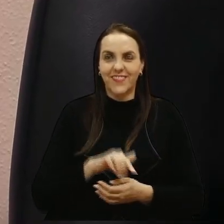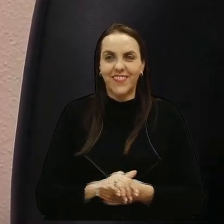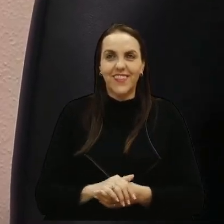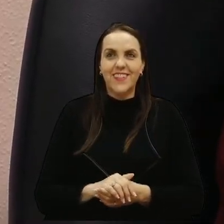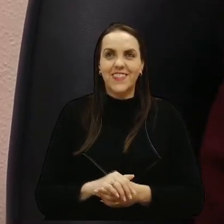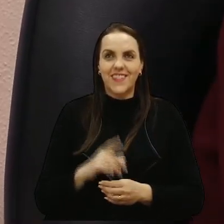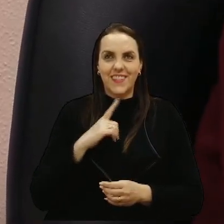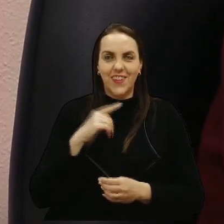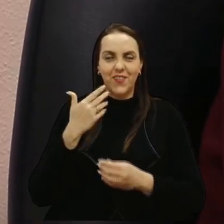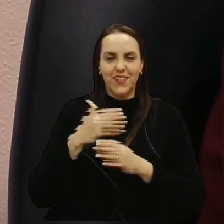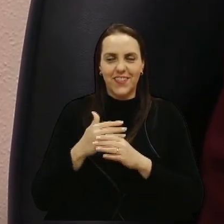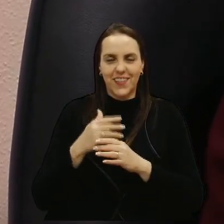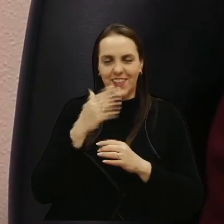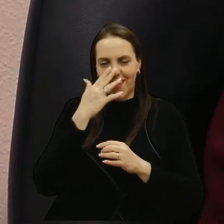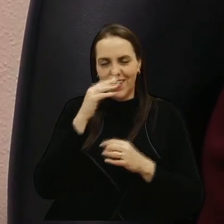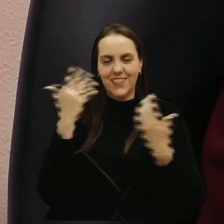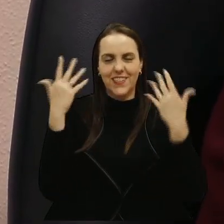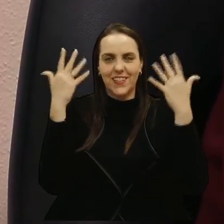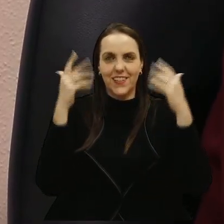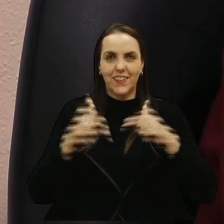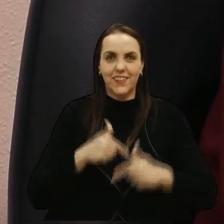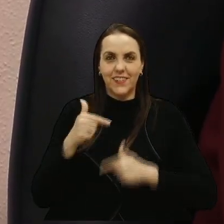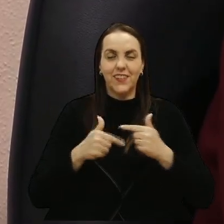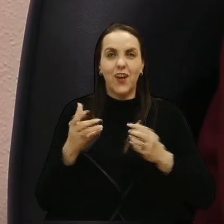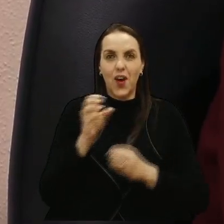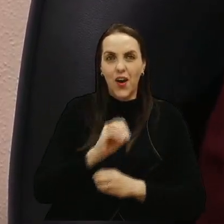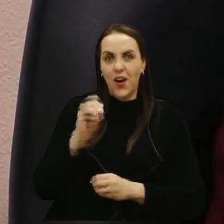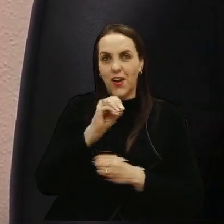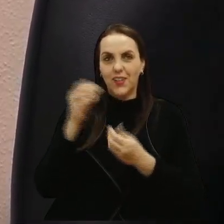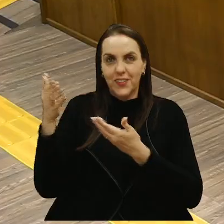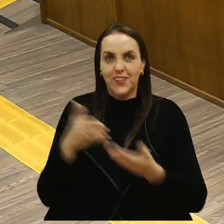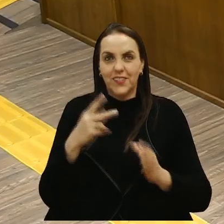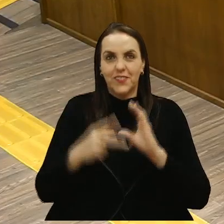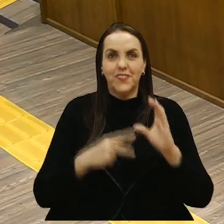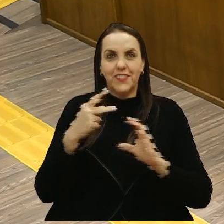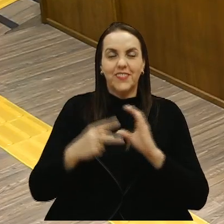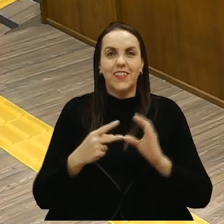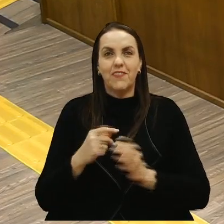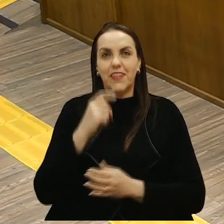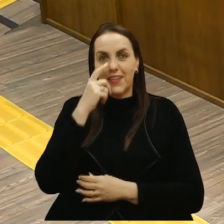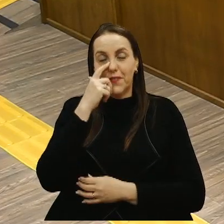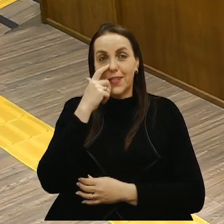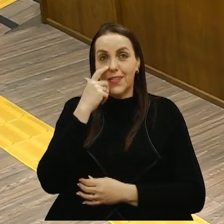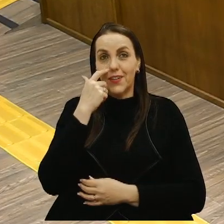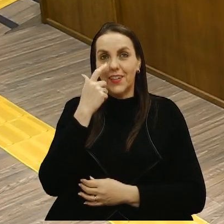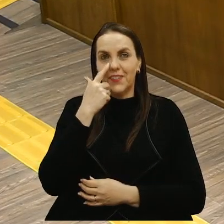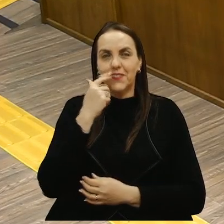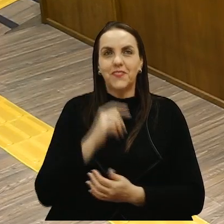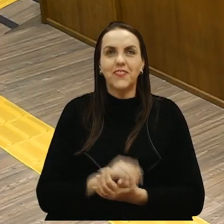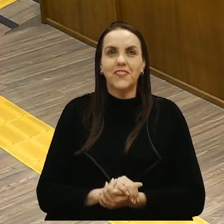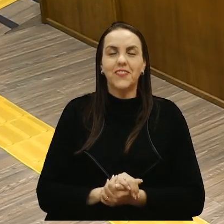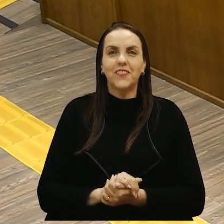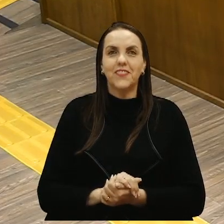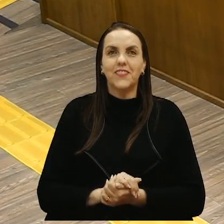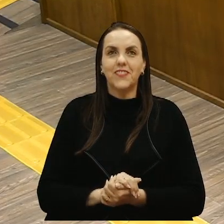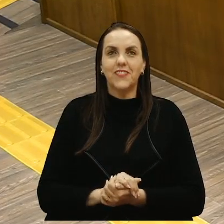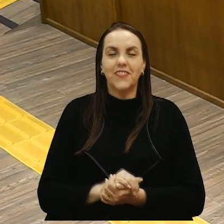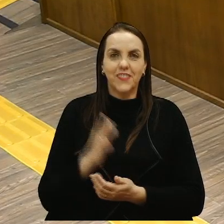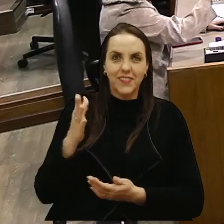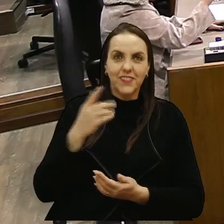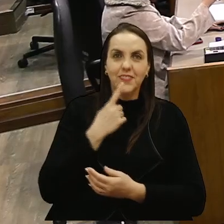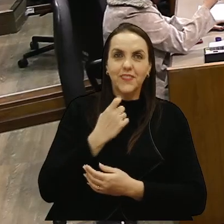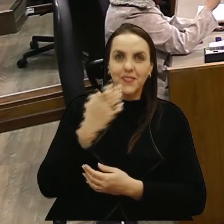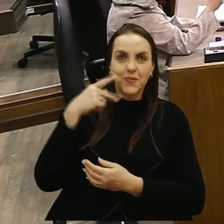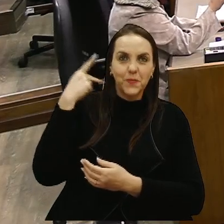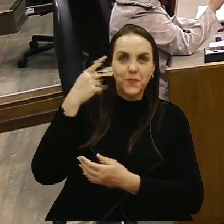e parabéns pelo trabalho. Uma ótima estada aqui na Câmara de Vereadores. Muito obrigado, vereadora. Vou passar de imediato a vereadora Rose, por